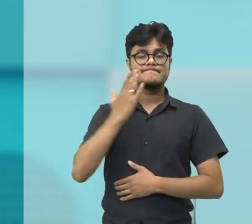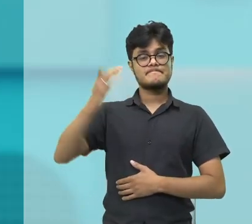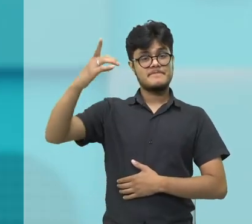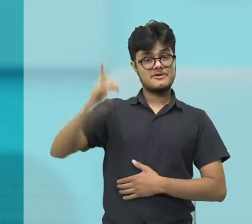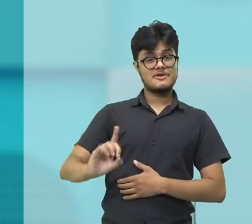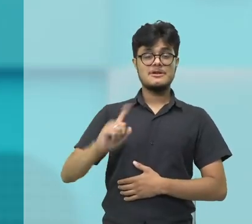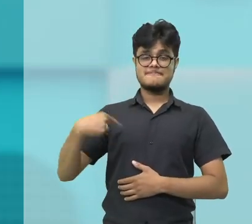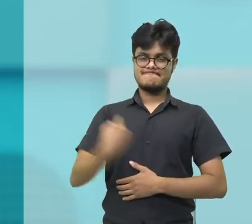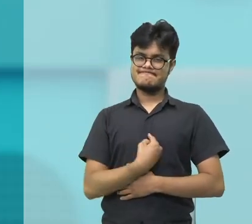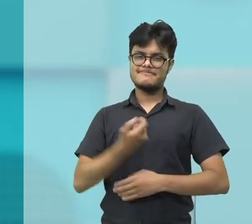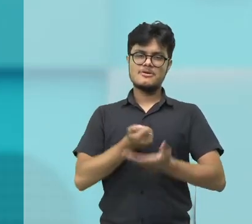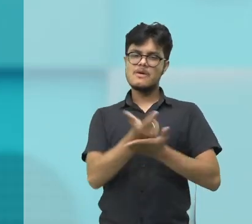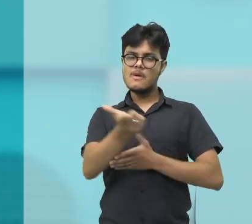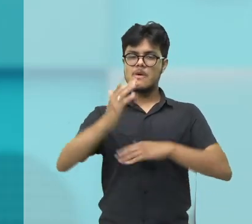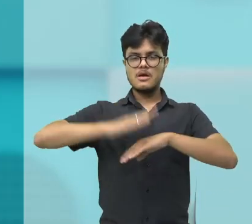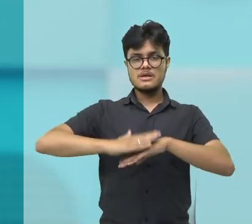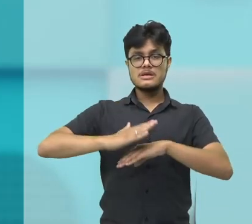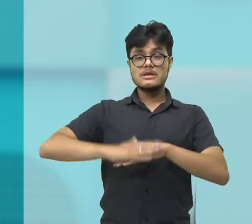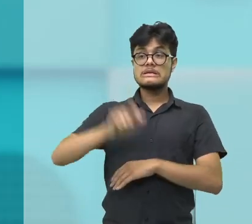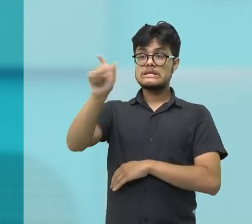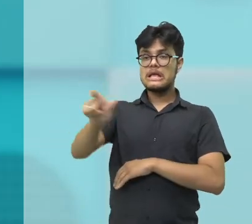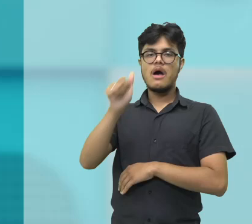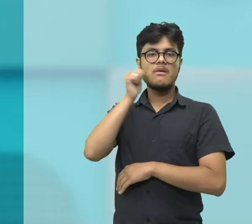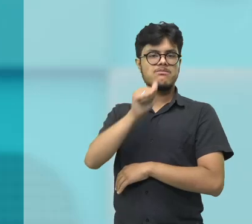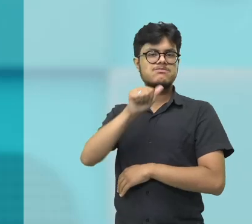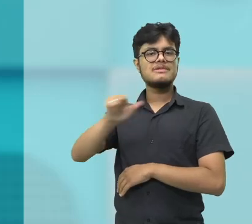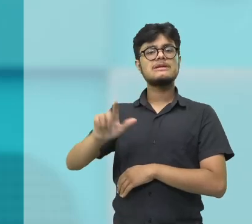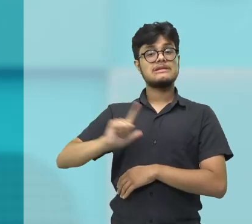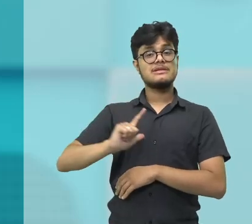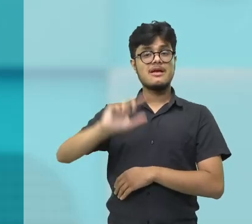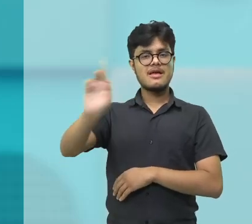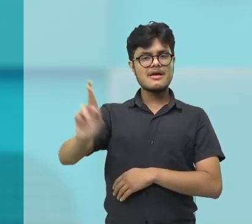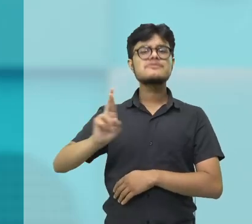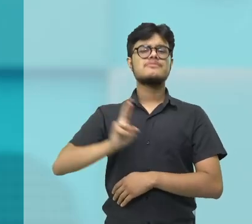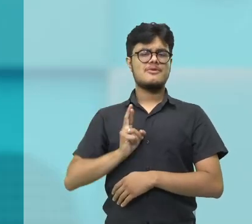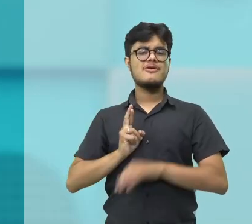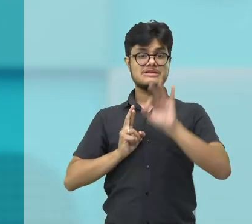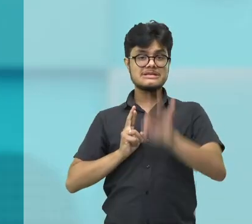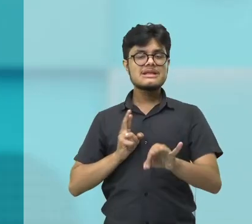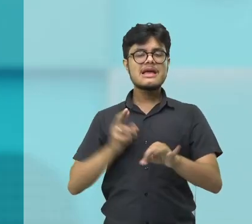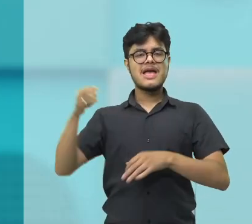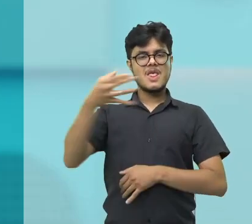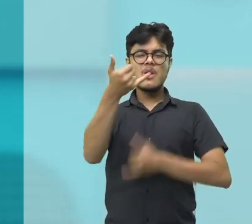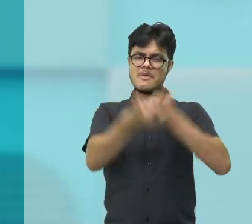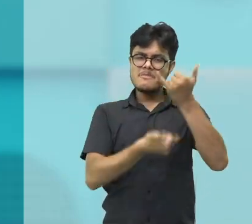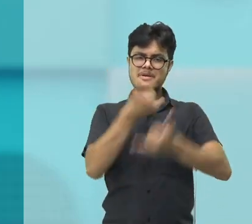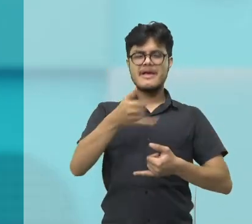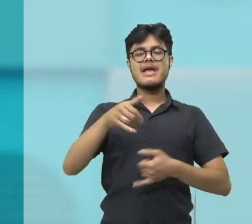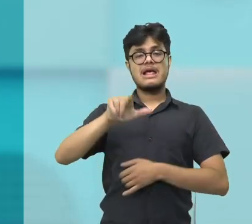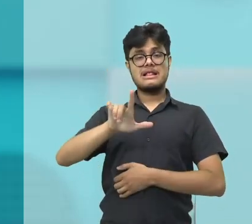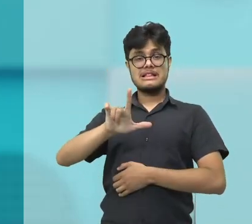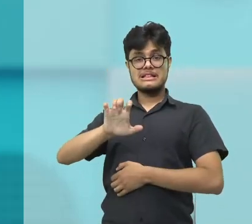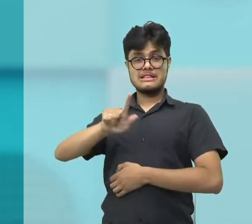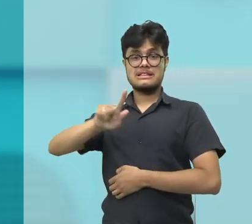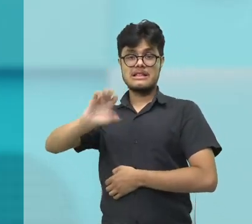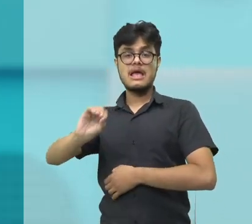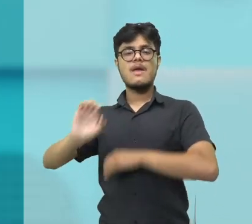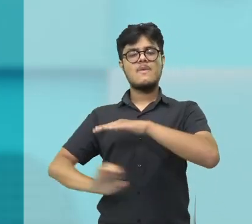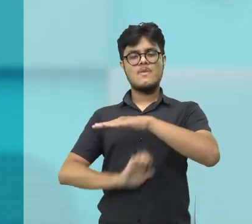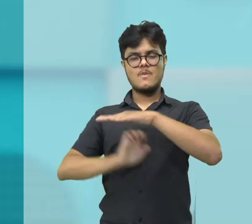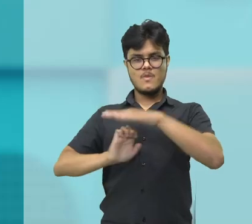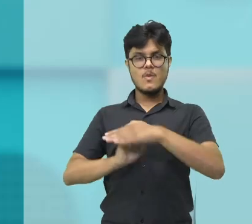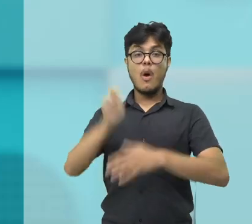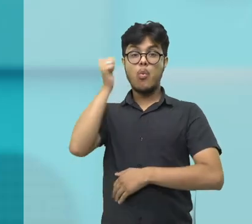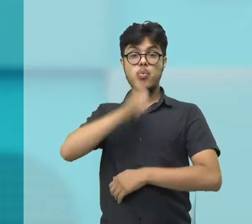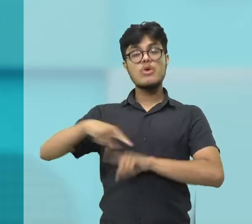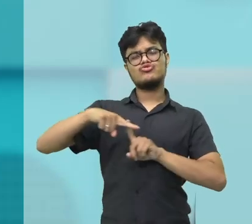como consumidora. E a Charlotte, ela teve uma resposta, né? Então, vai ter aí novos brinquedos, tem mais brinquedos agora para criança, no